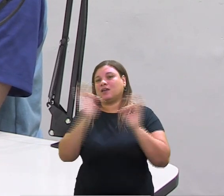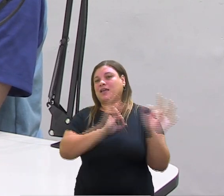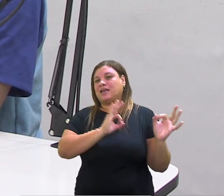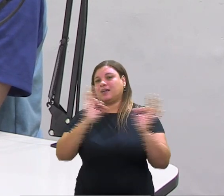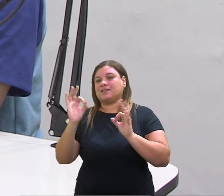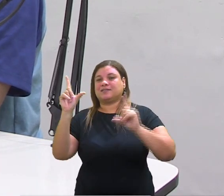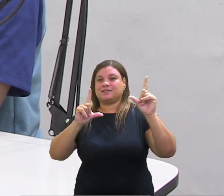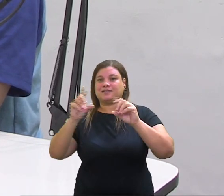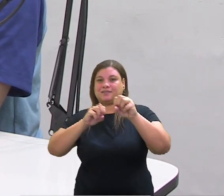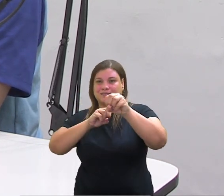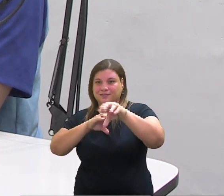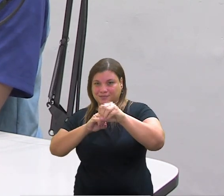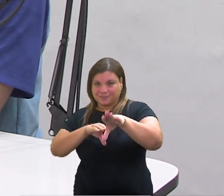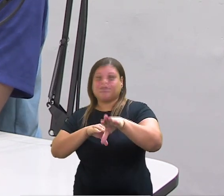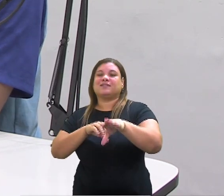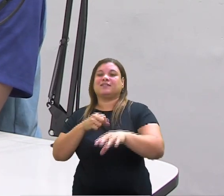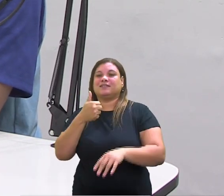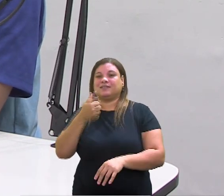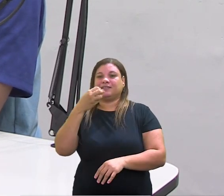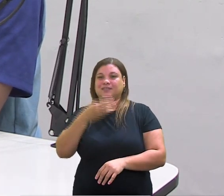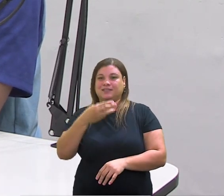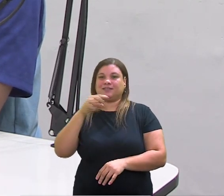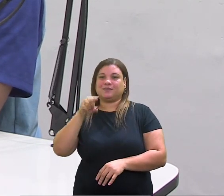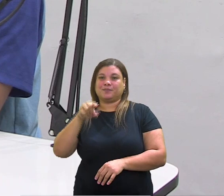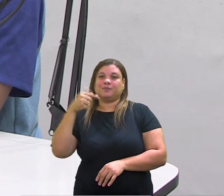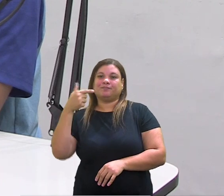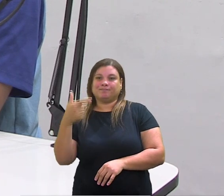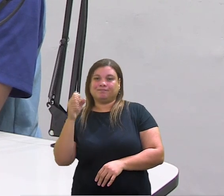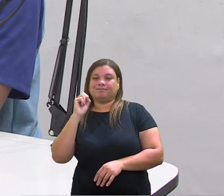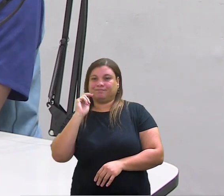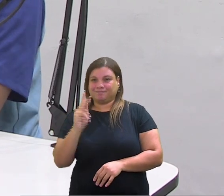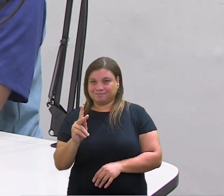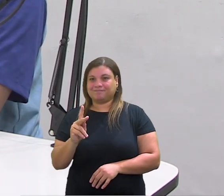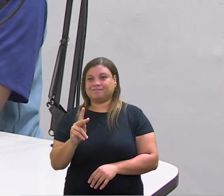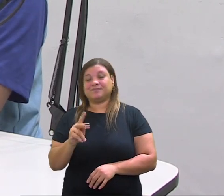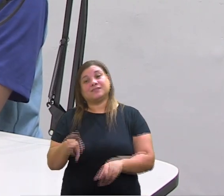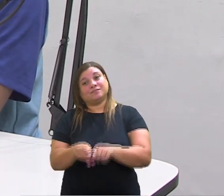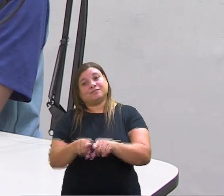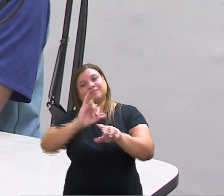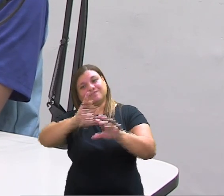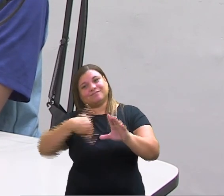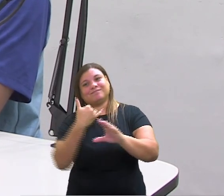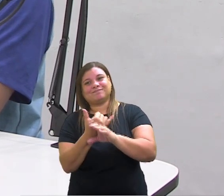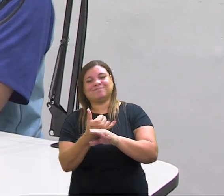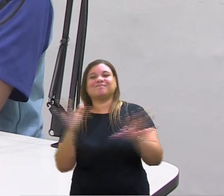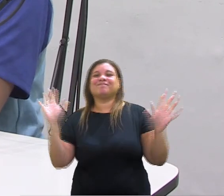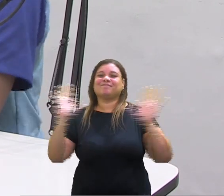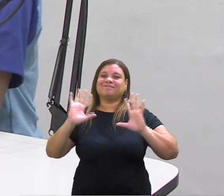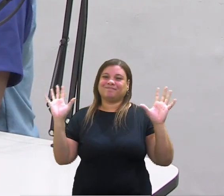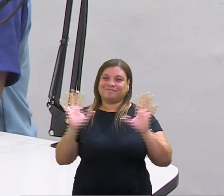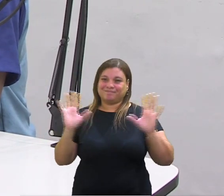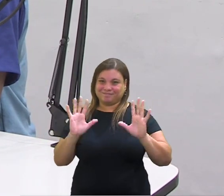Esse SMEDPod, TV Educação, canal 13.2, e depois vai ficar guardadinho no YouTube, nosso canal lá, SMEDGV. Até o